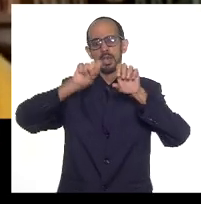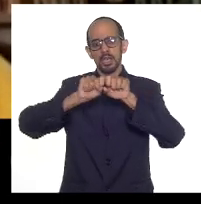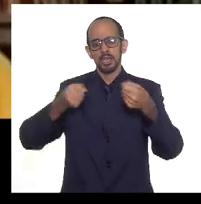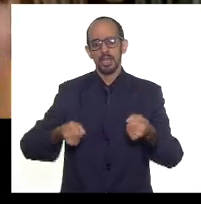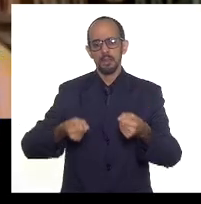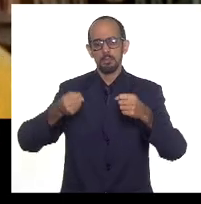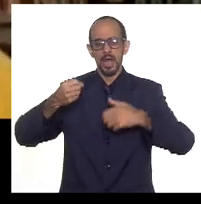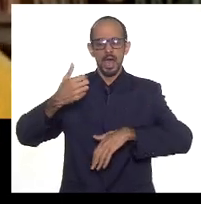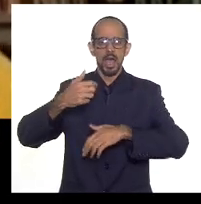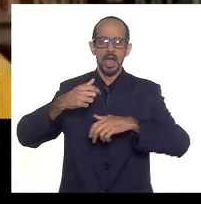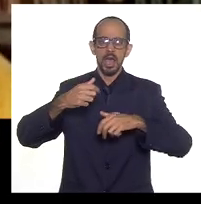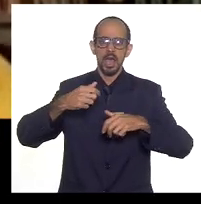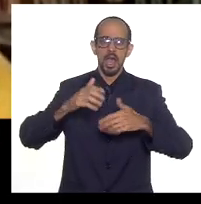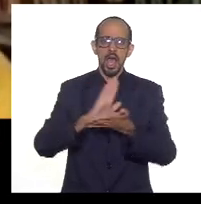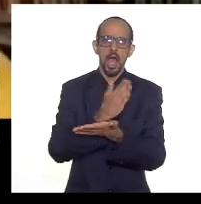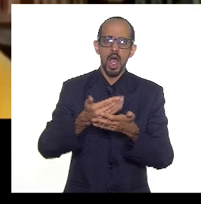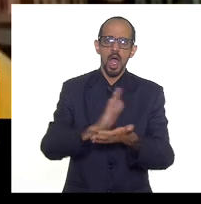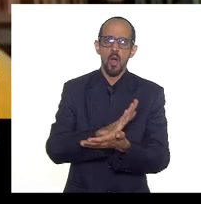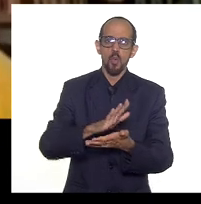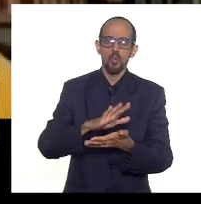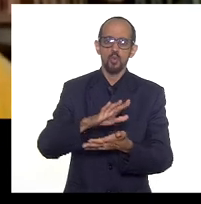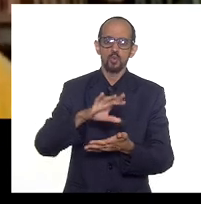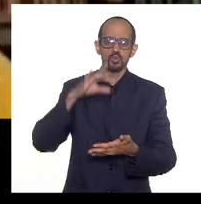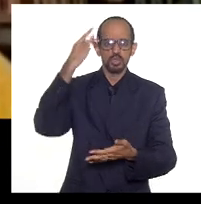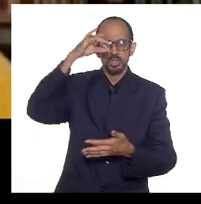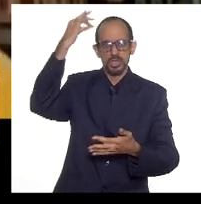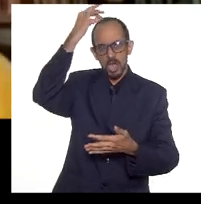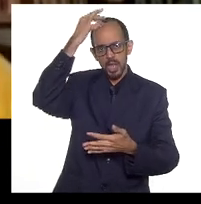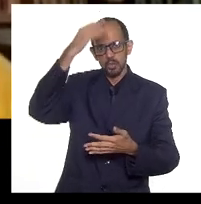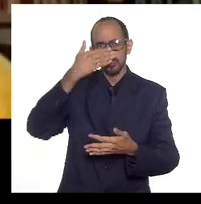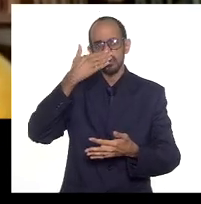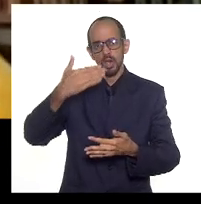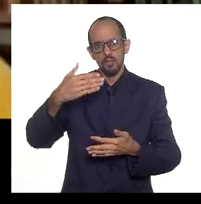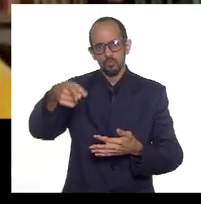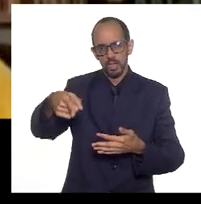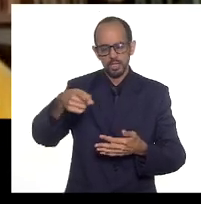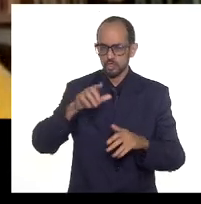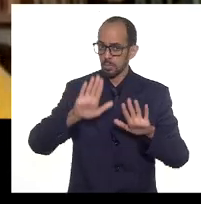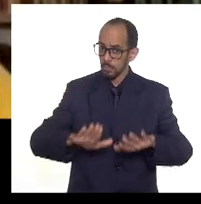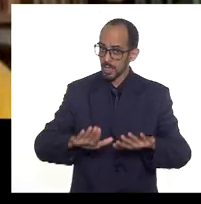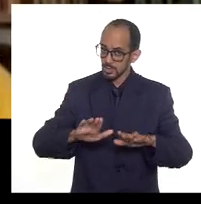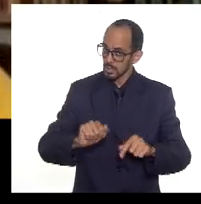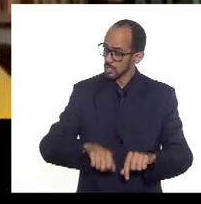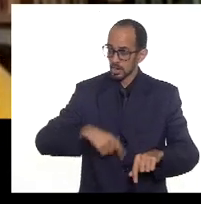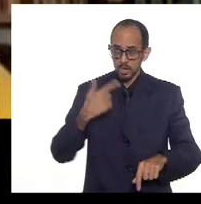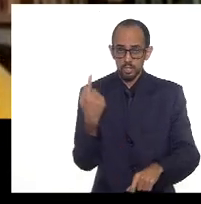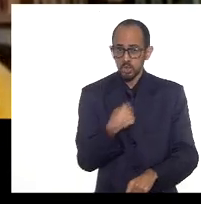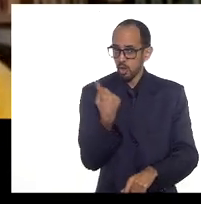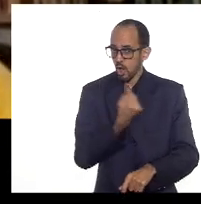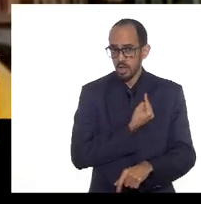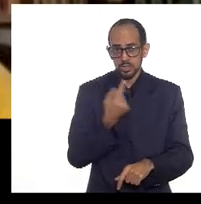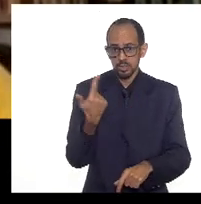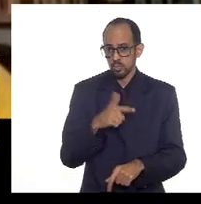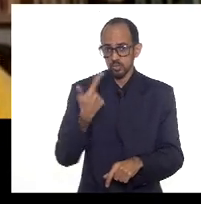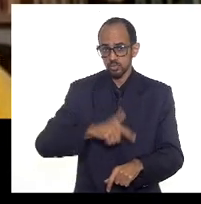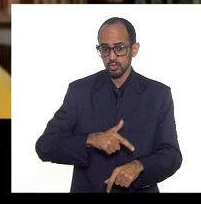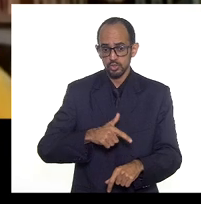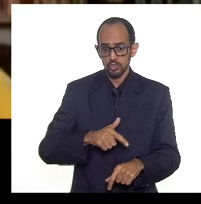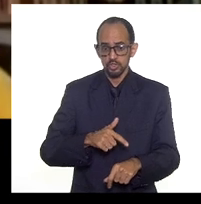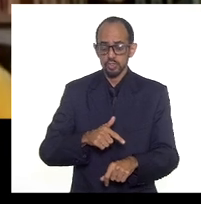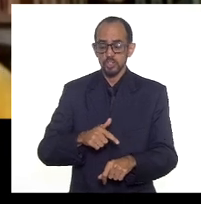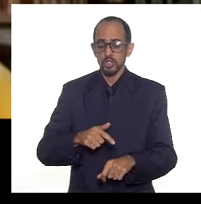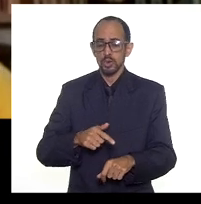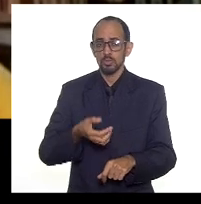né, algum símbolo que tivesse na porta, mas nós não tínhamos nenhum relato de